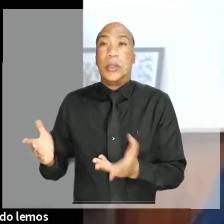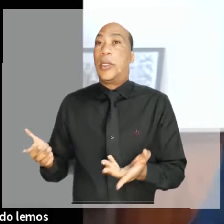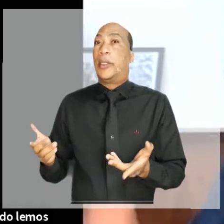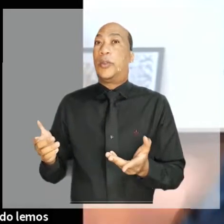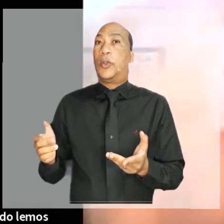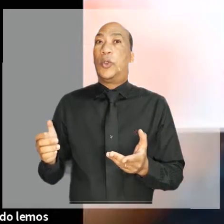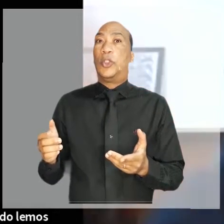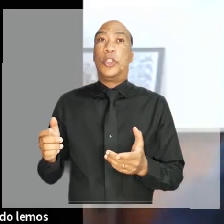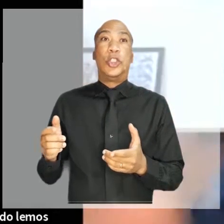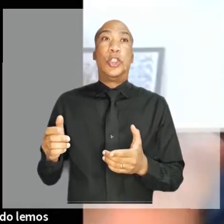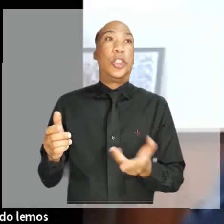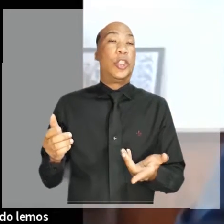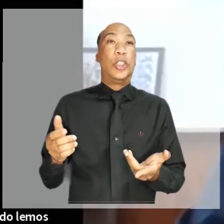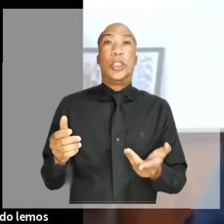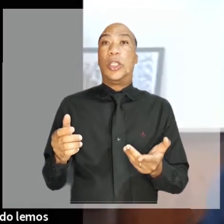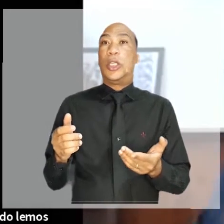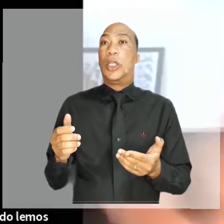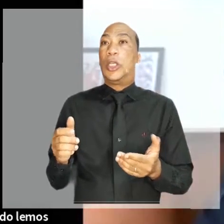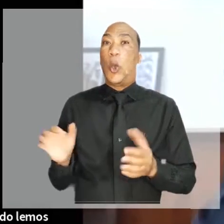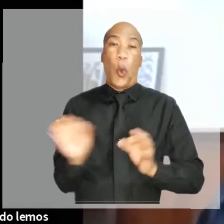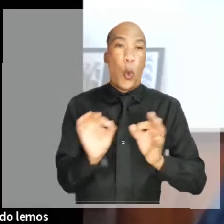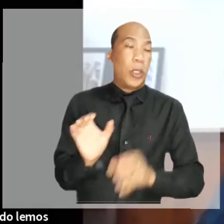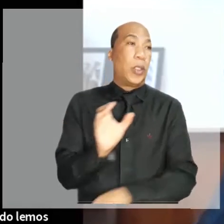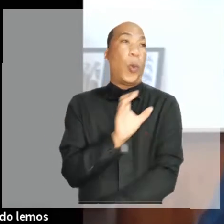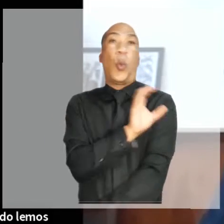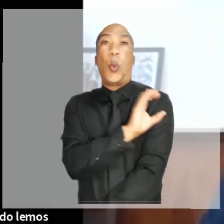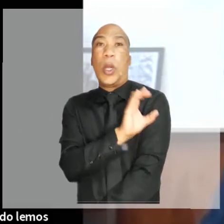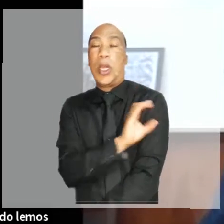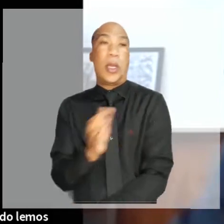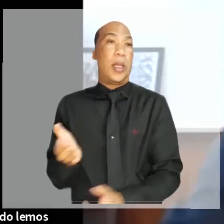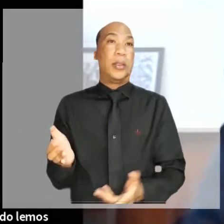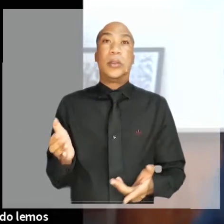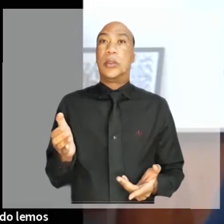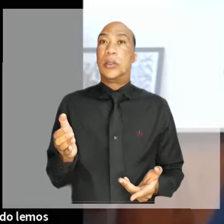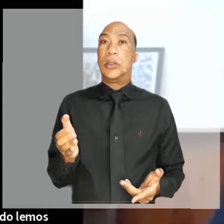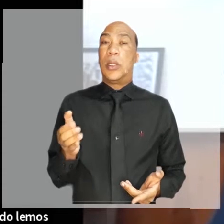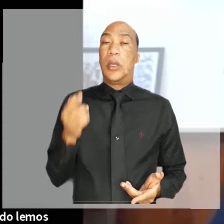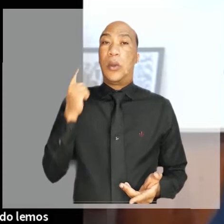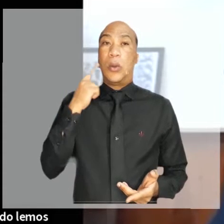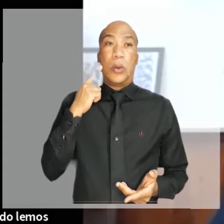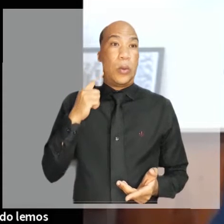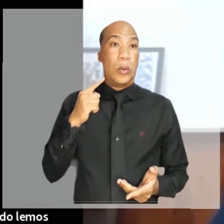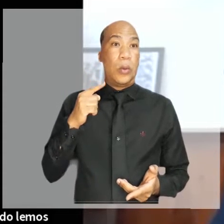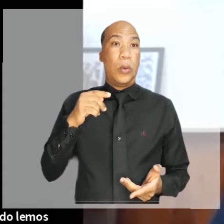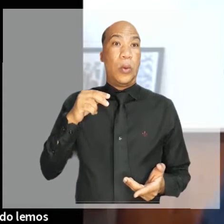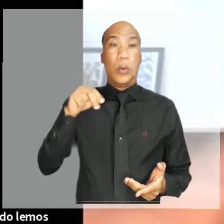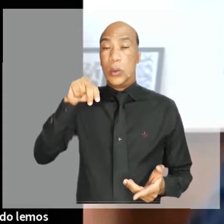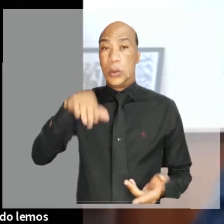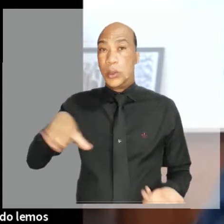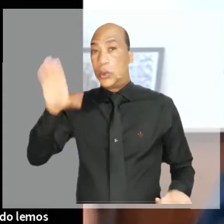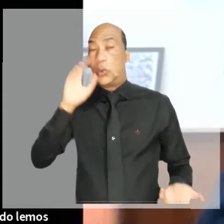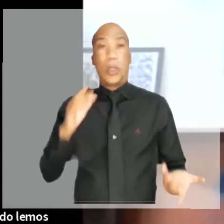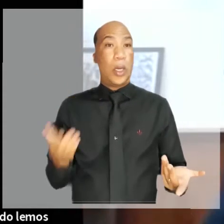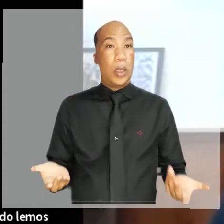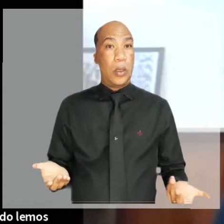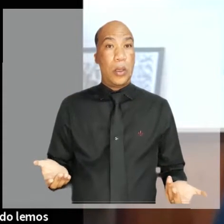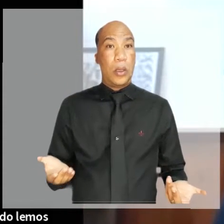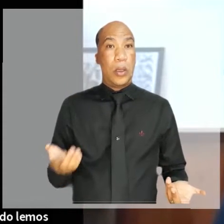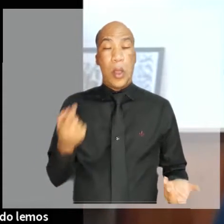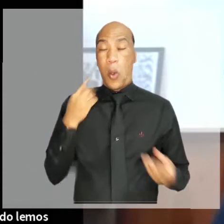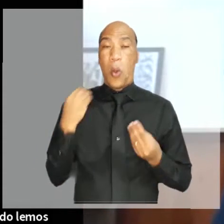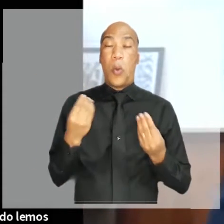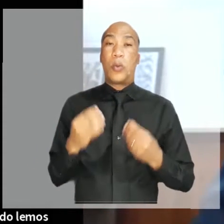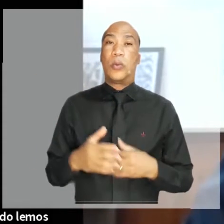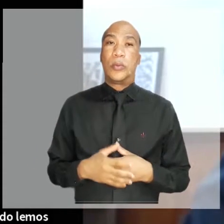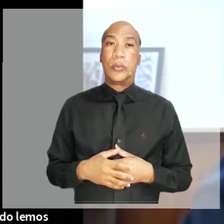você entendeu? Onde cada um experimenta com um determinado modelo ou com uma determinada capacidade, sempre deixando,